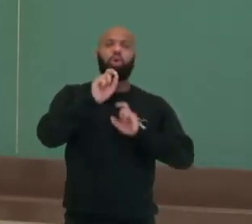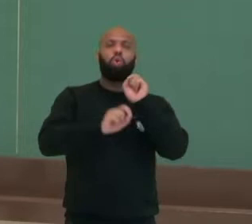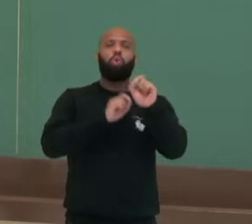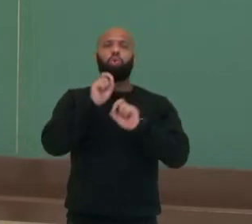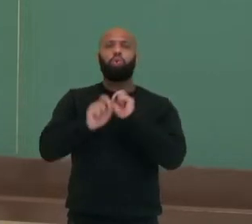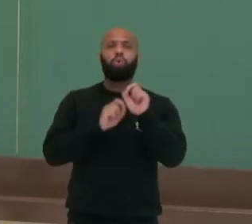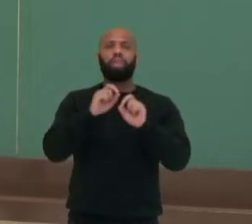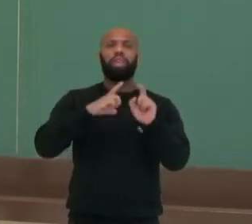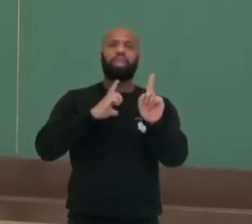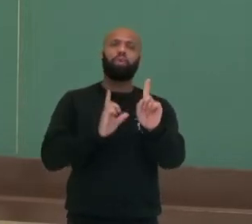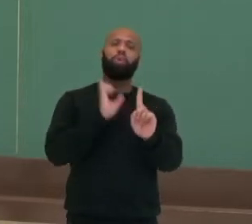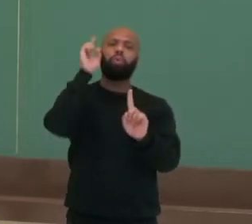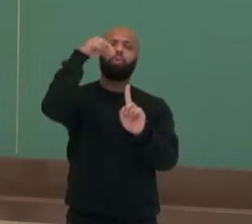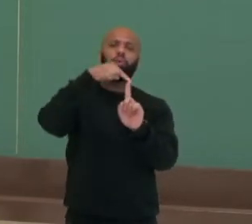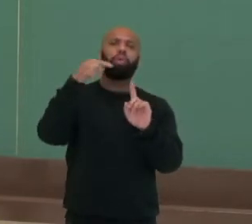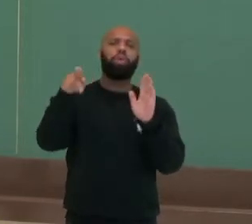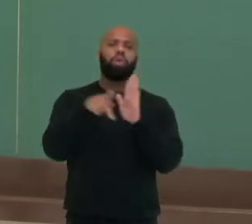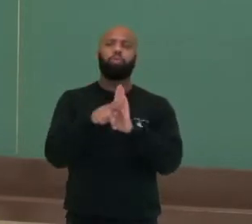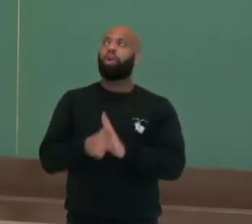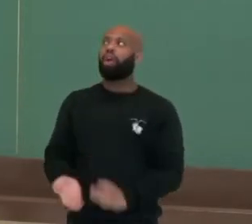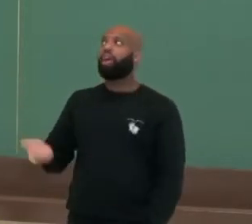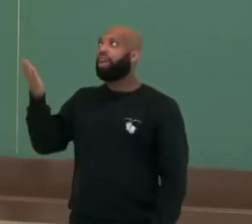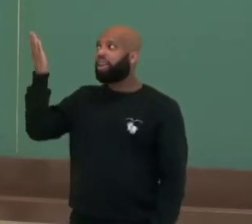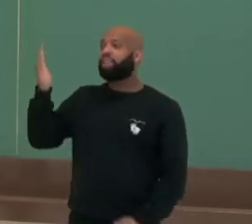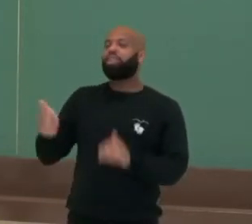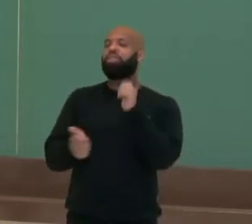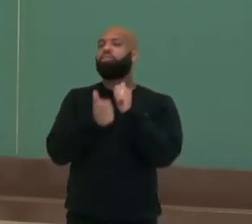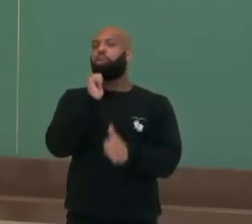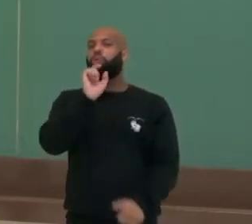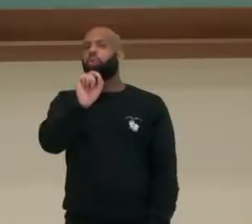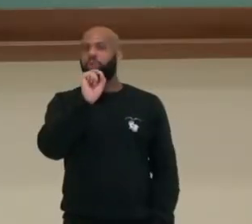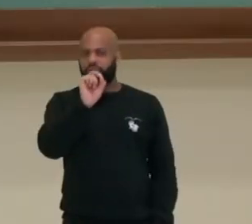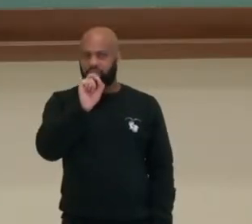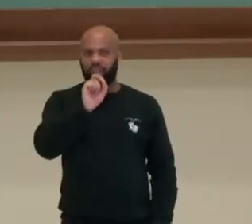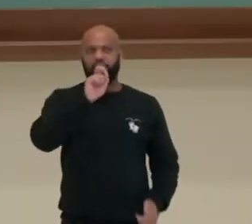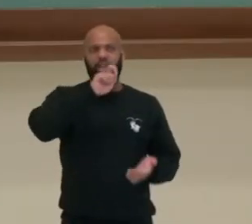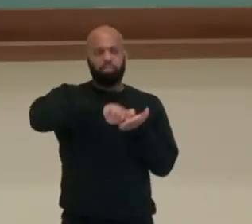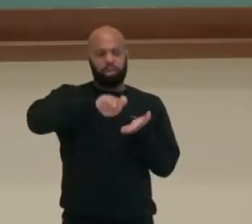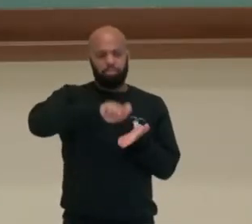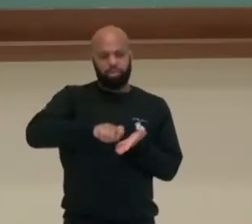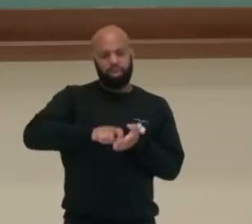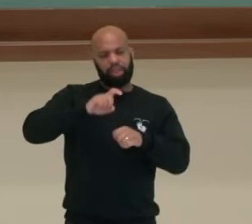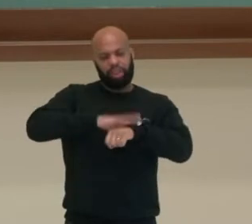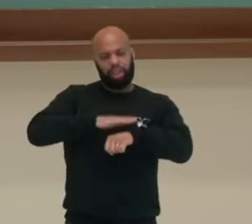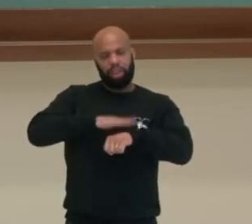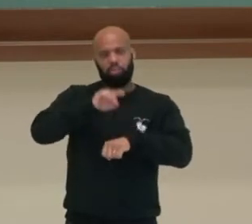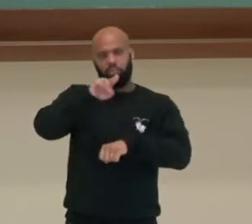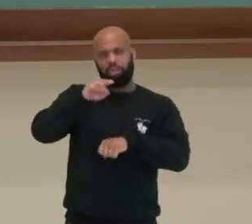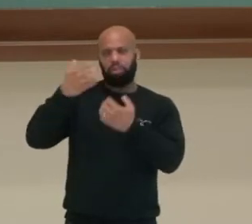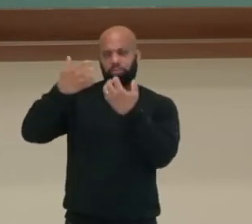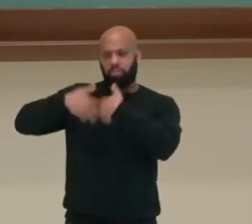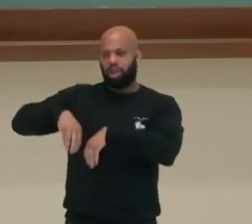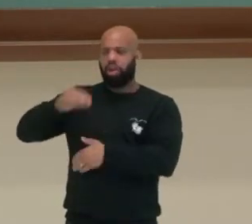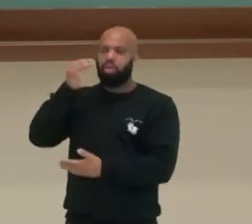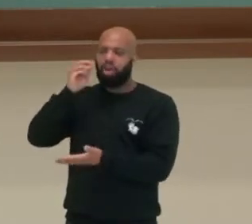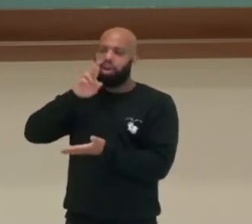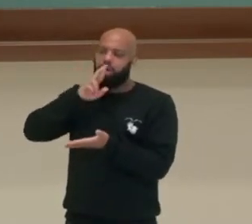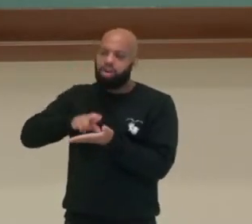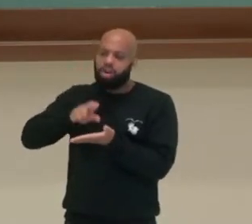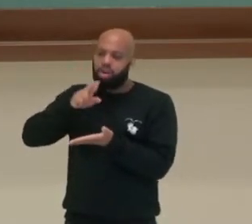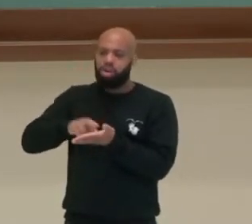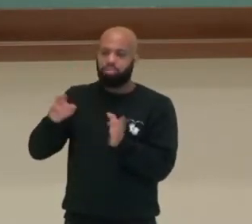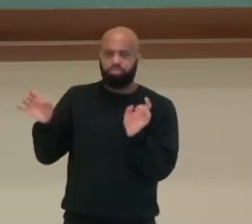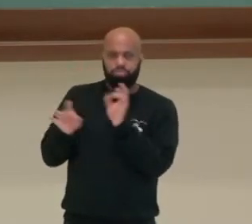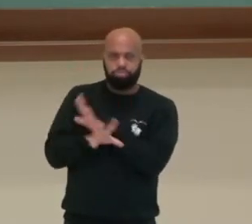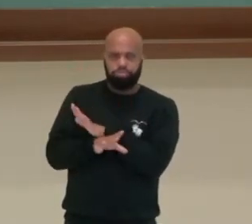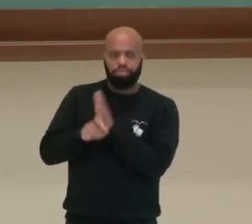o objetivo do jogo de bocha? Um tempinho, então, para você responder, terminar o